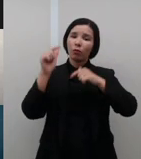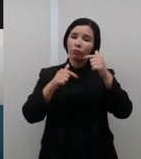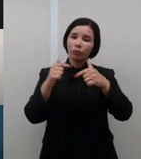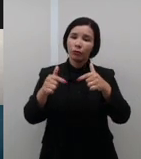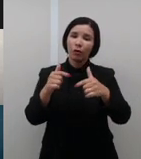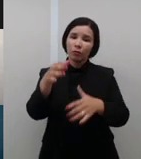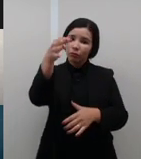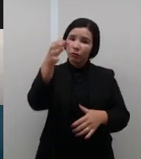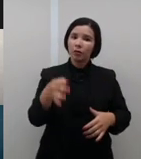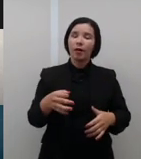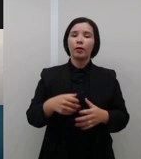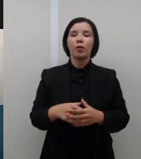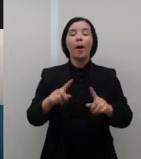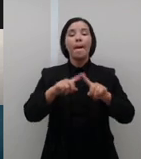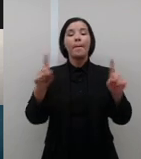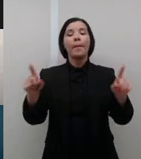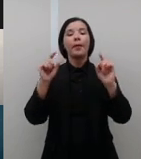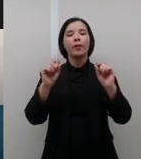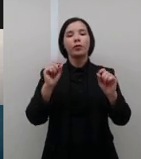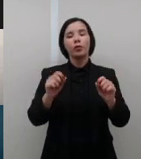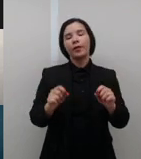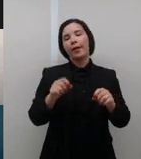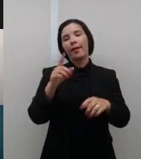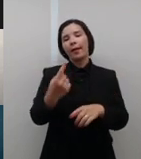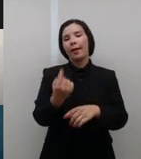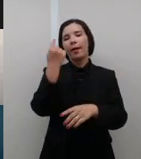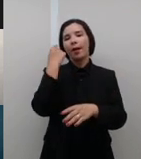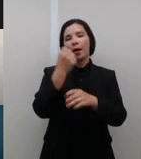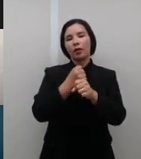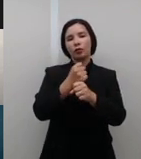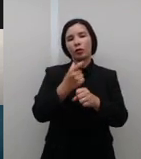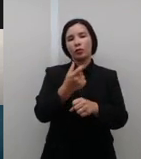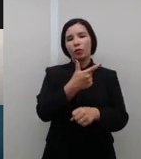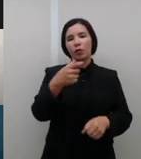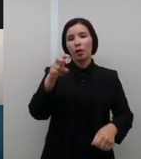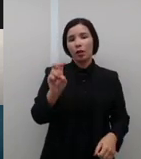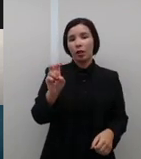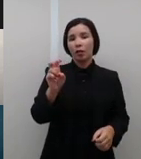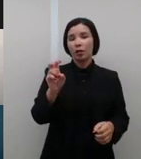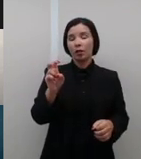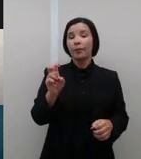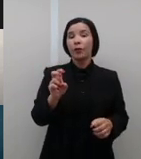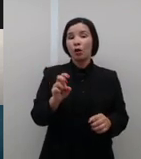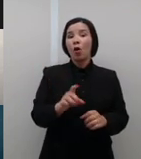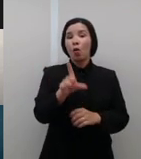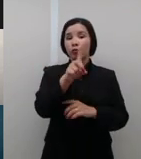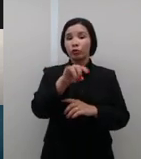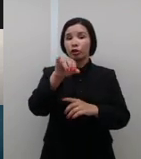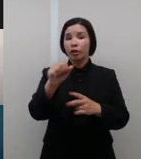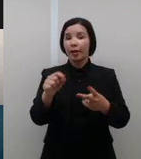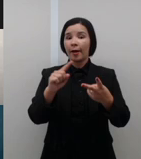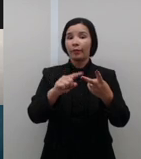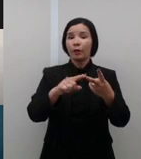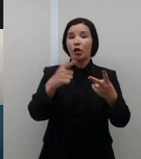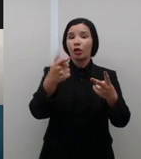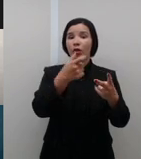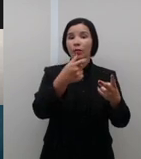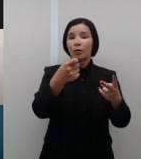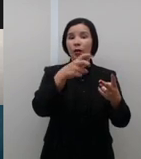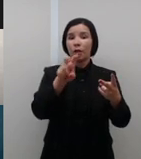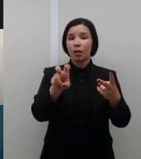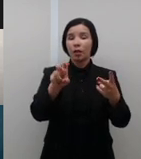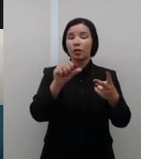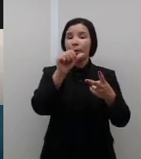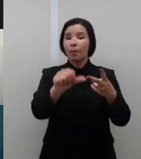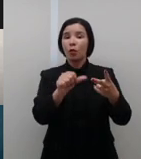mas fixou em 2015 uma data. Quando é em 2019, vai e fixa outra data e depois verifica. Opa, errei. Se